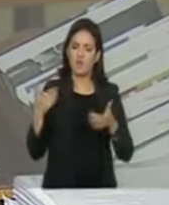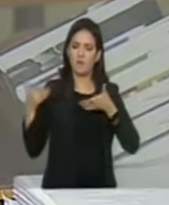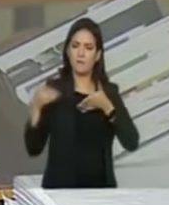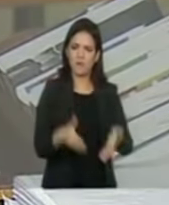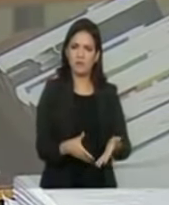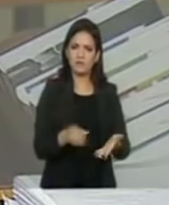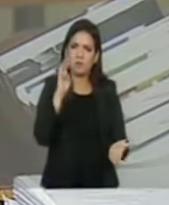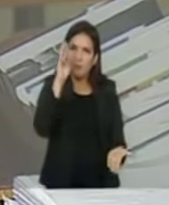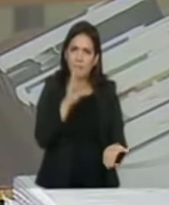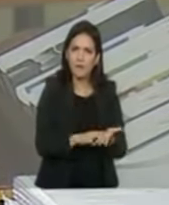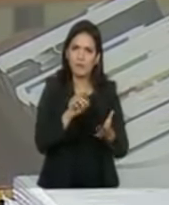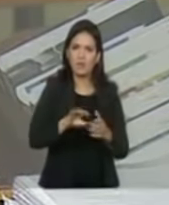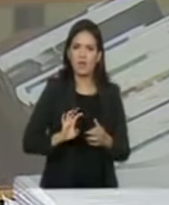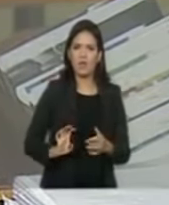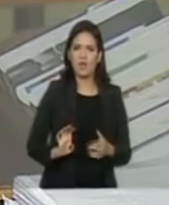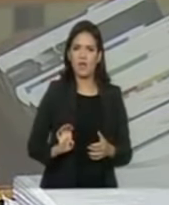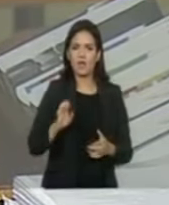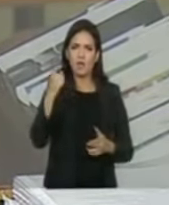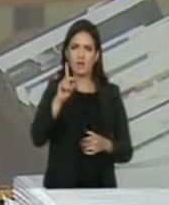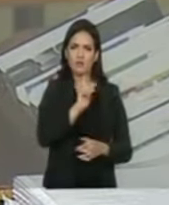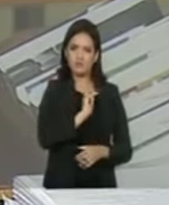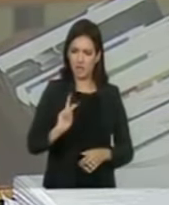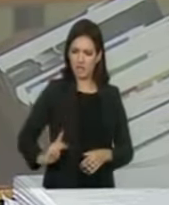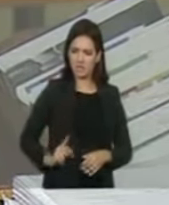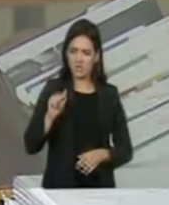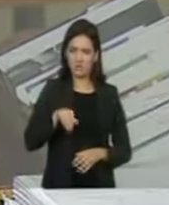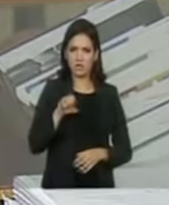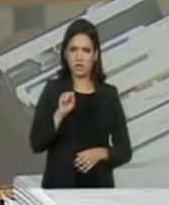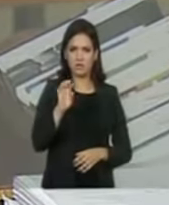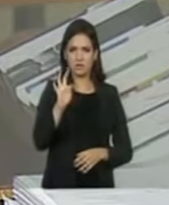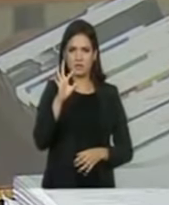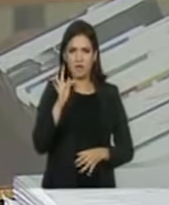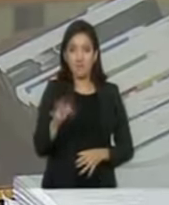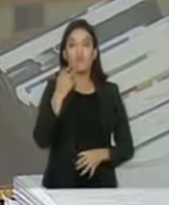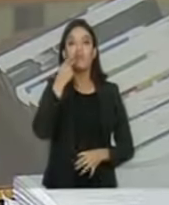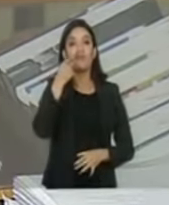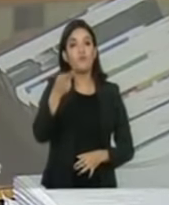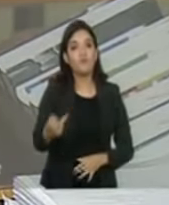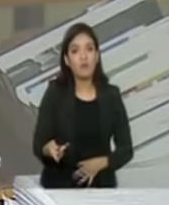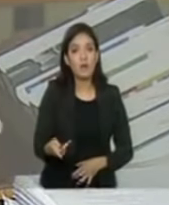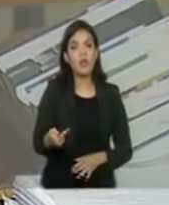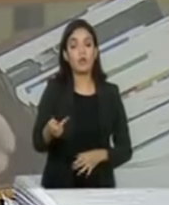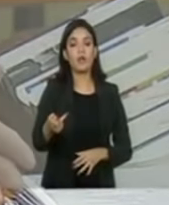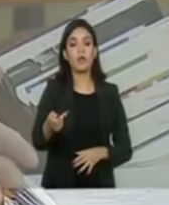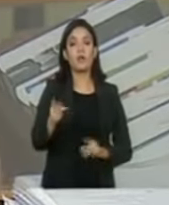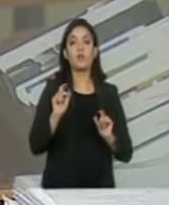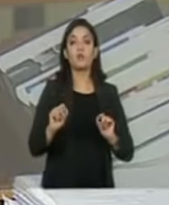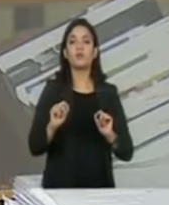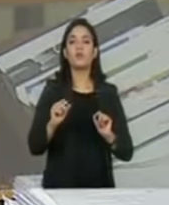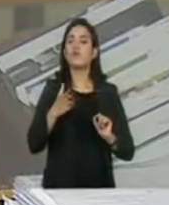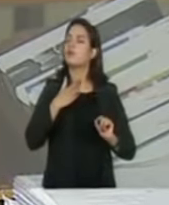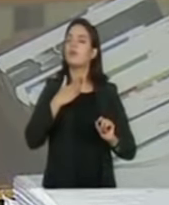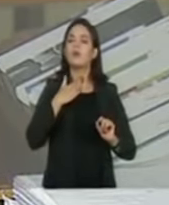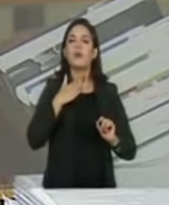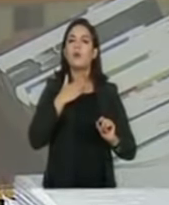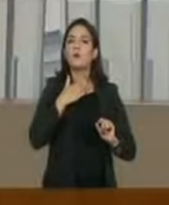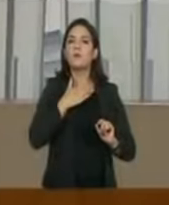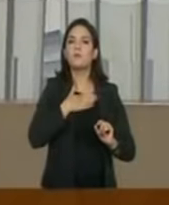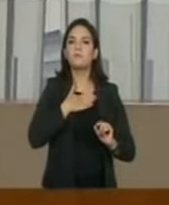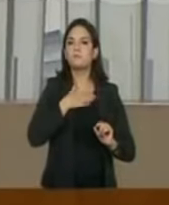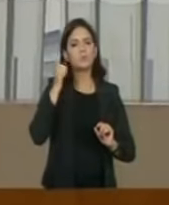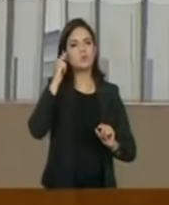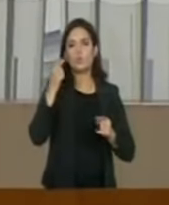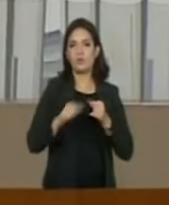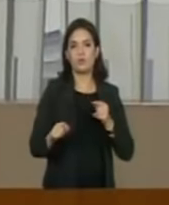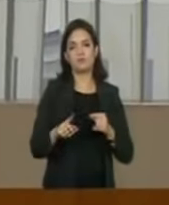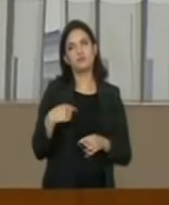como ex presidente desta casa manifestar publicamente a minha pele clara nós só temos nesses eventos